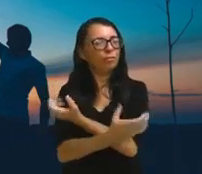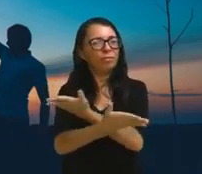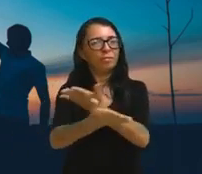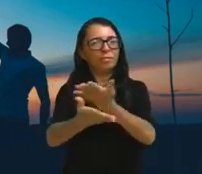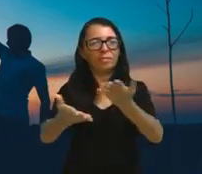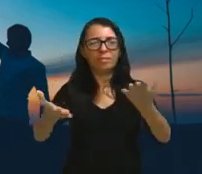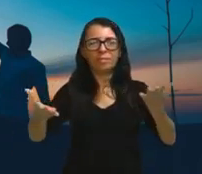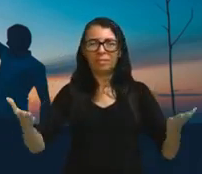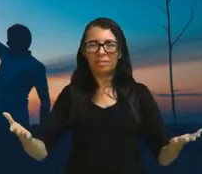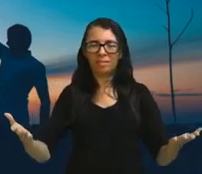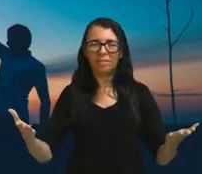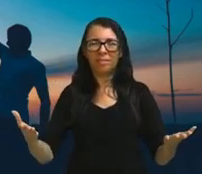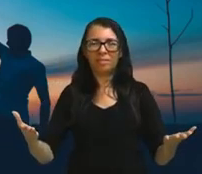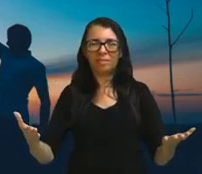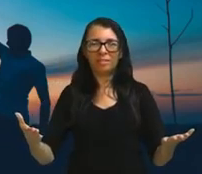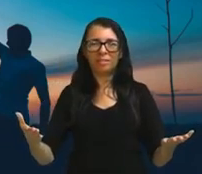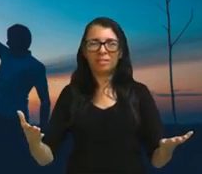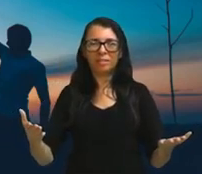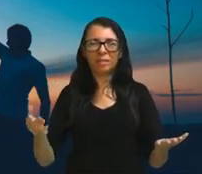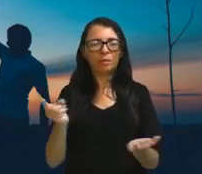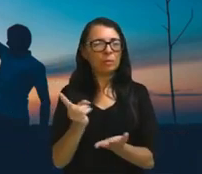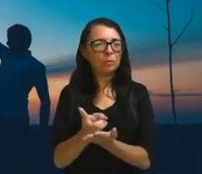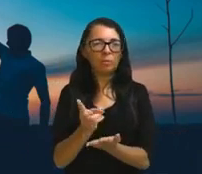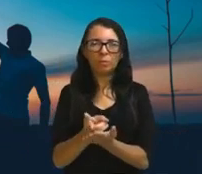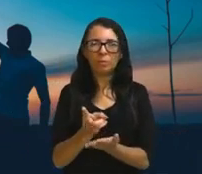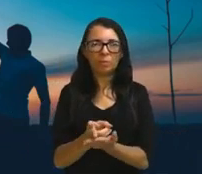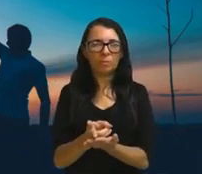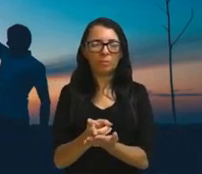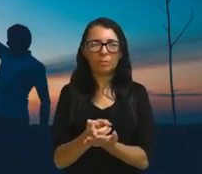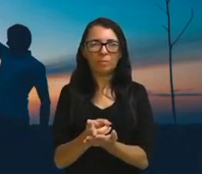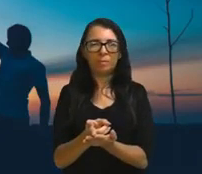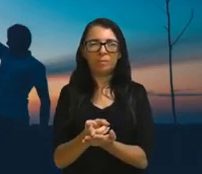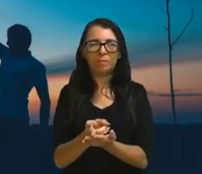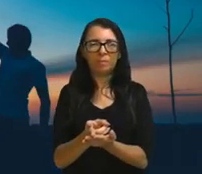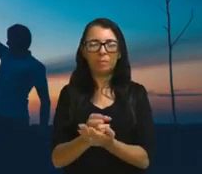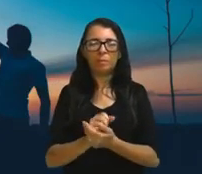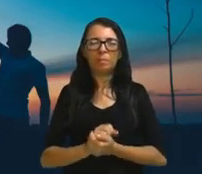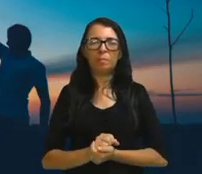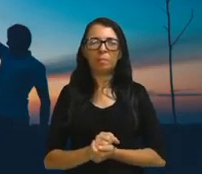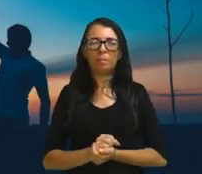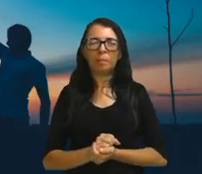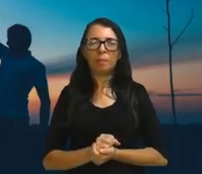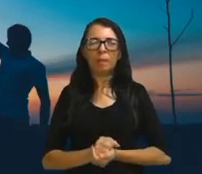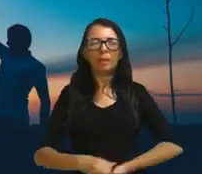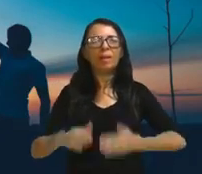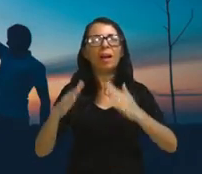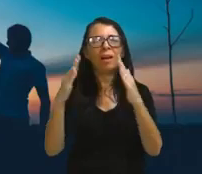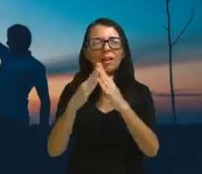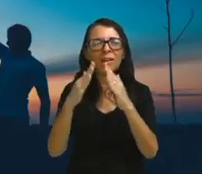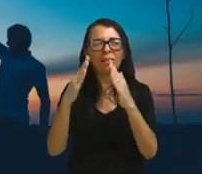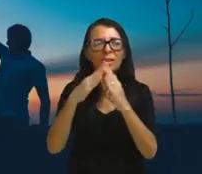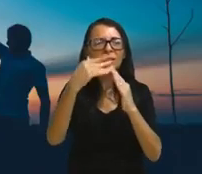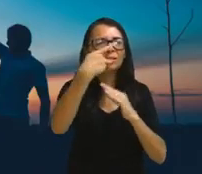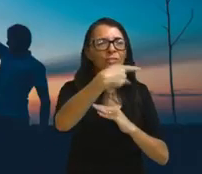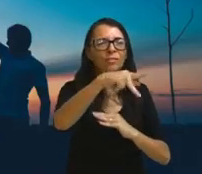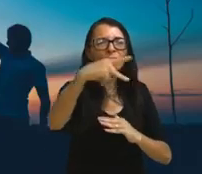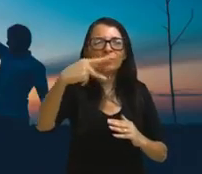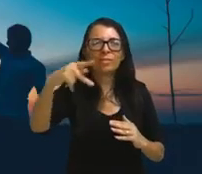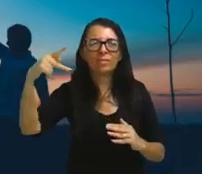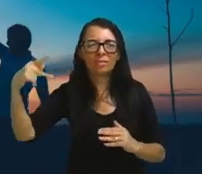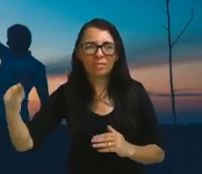queridas. Deus abençoe ricamente. Que a casa de vocês, a família de vocês,